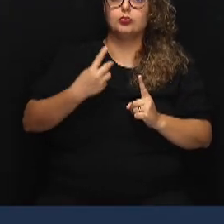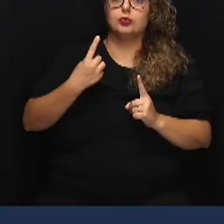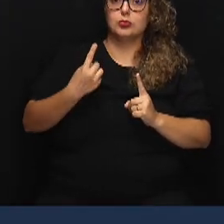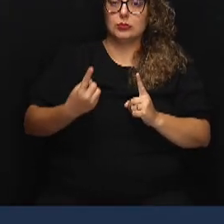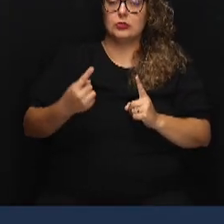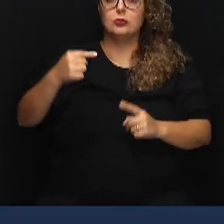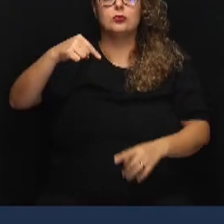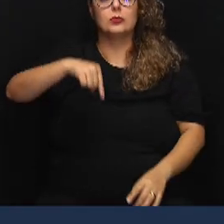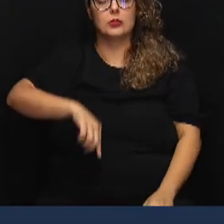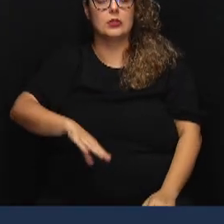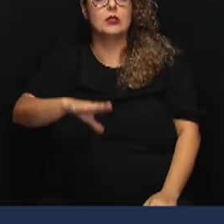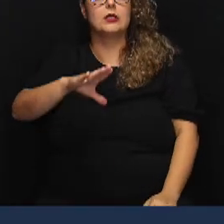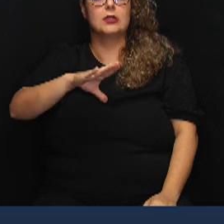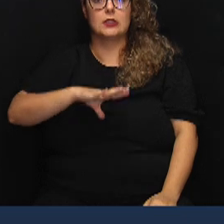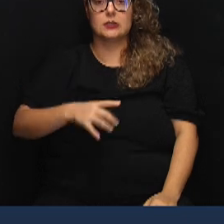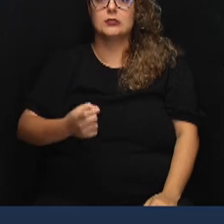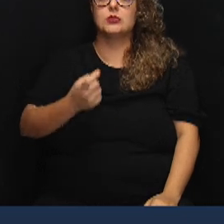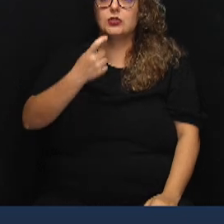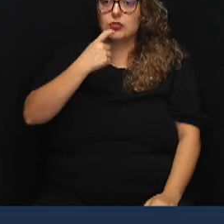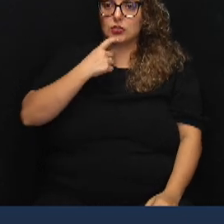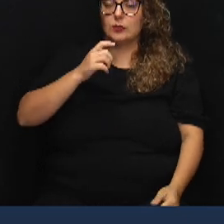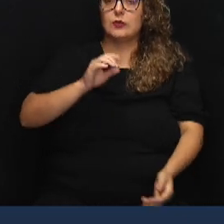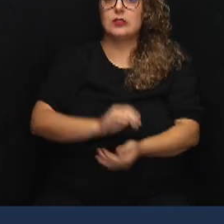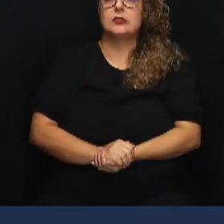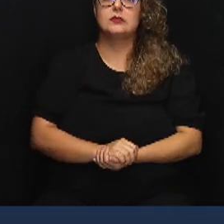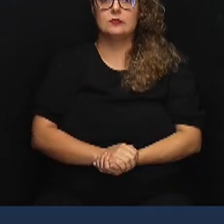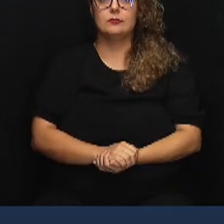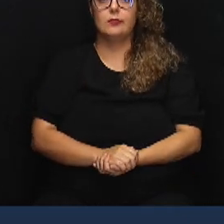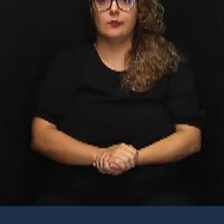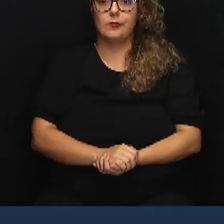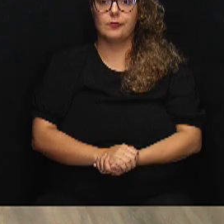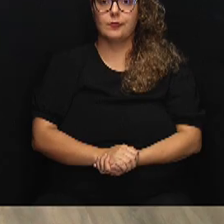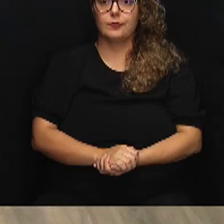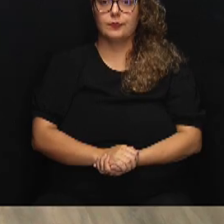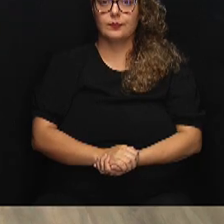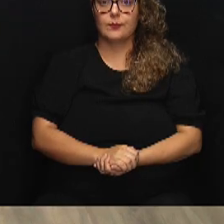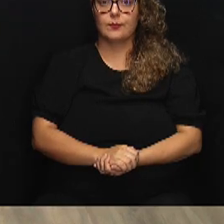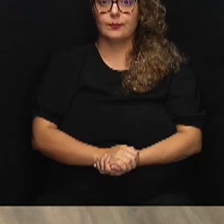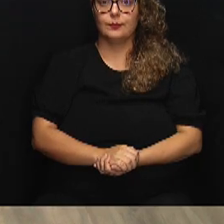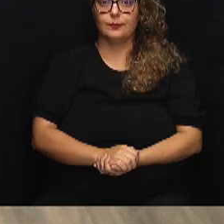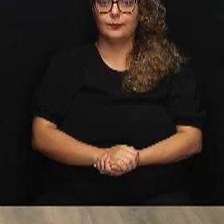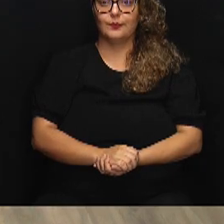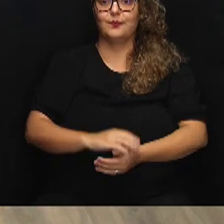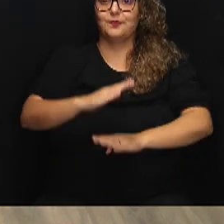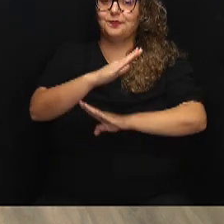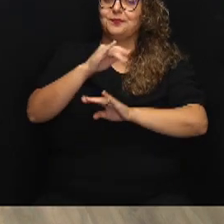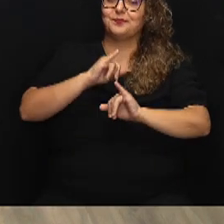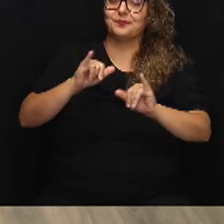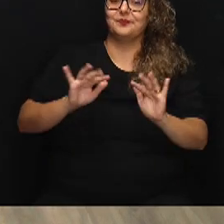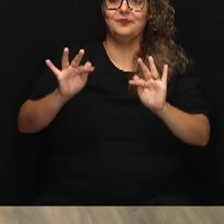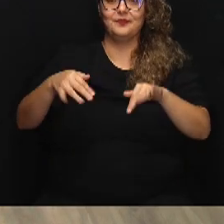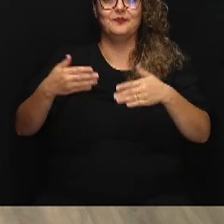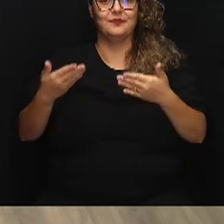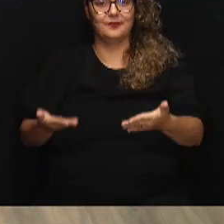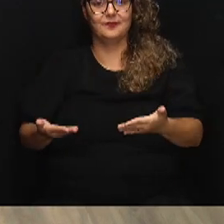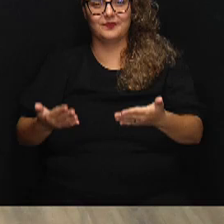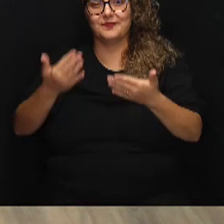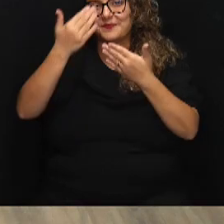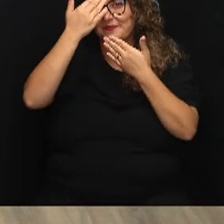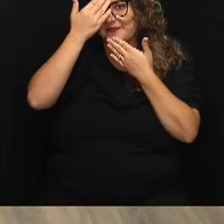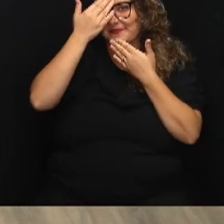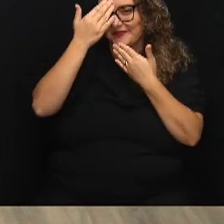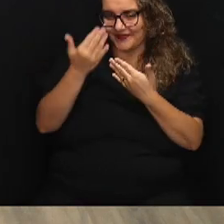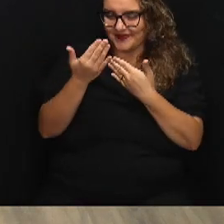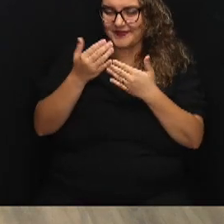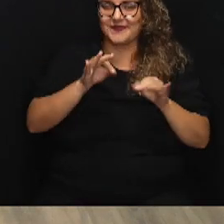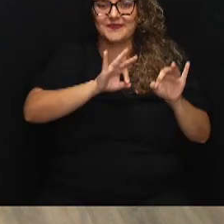aos 31 graus aqui na cidade de Campinas. O Jornal Câmara Notícia fica por aqui. Muito